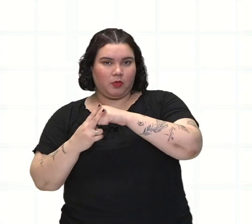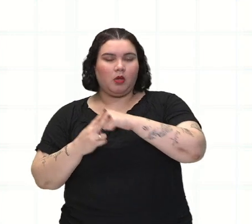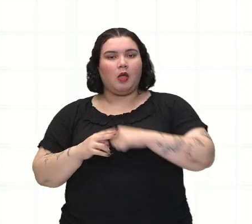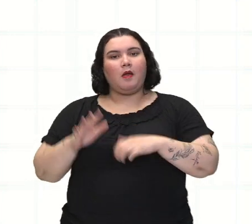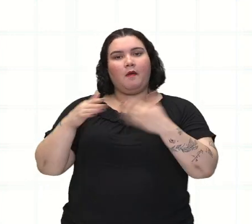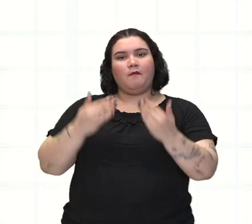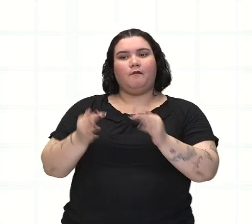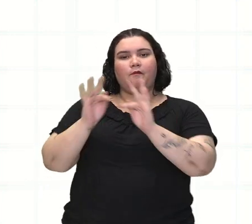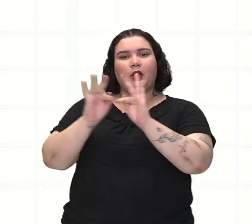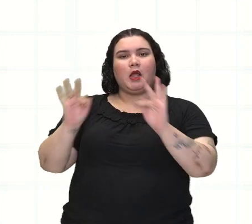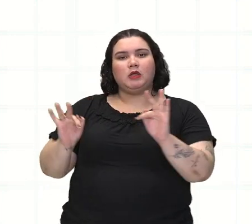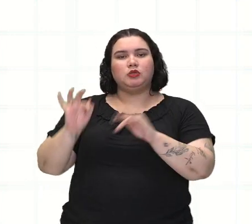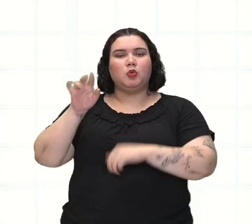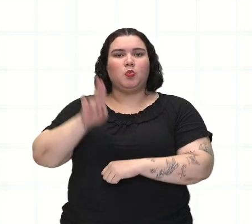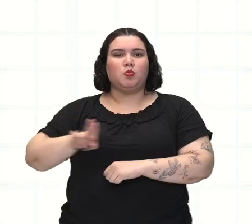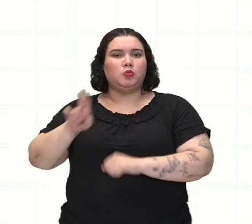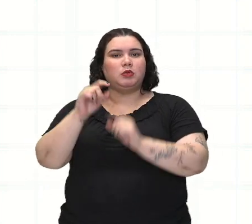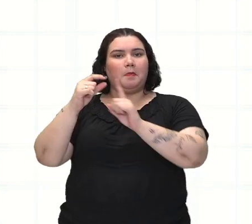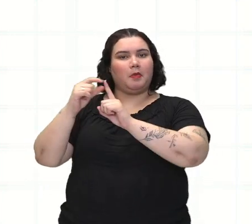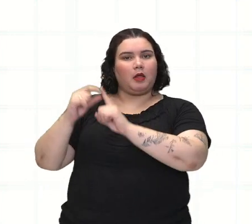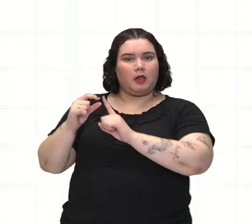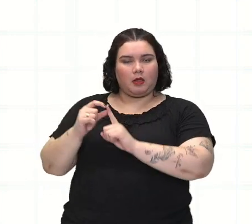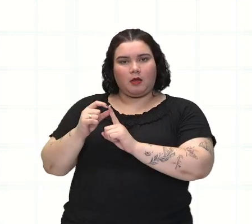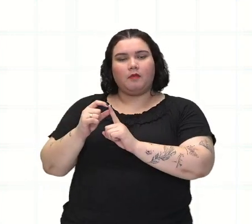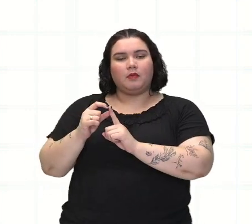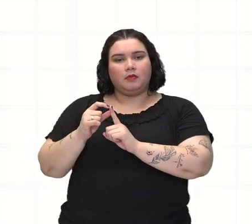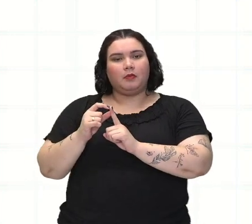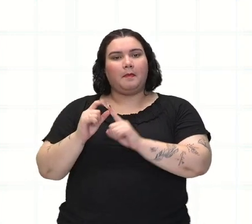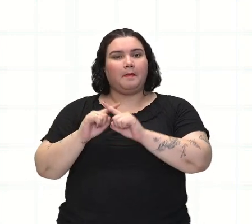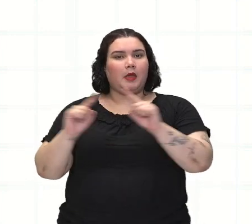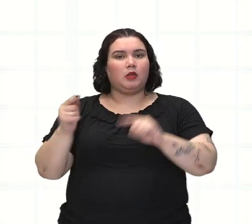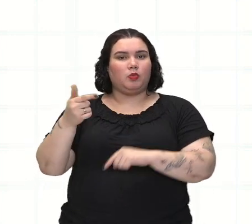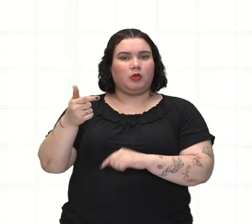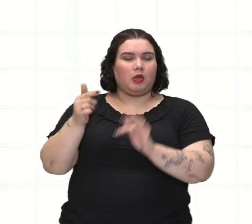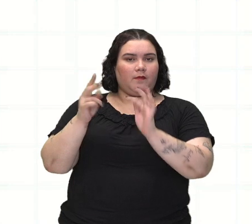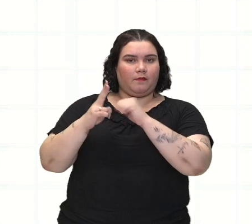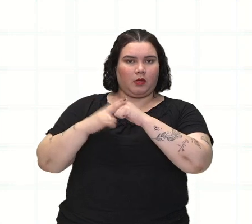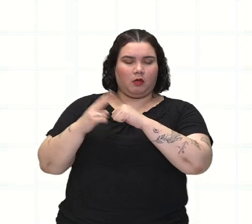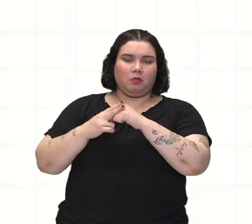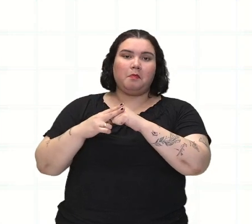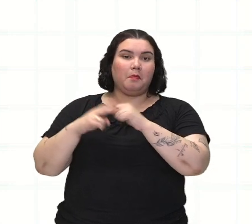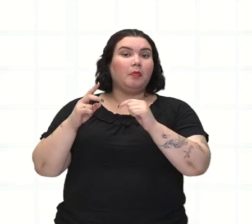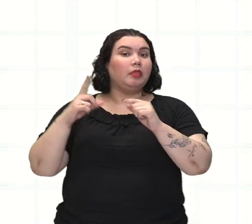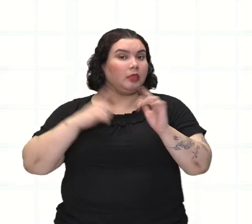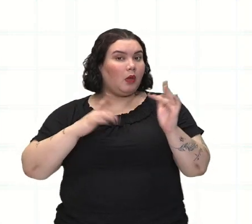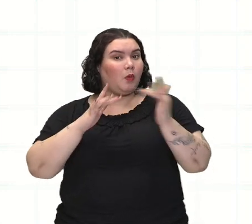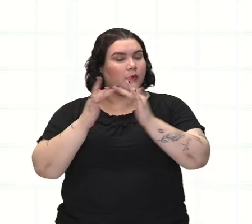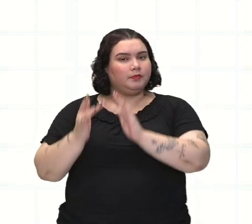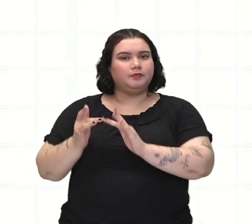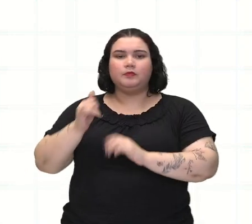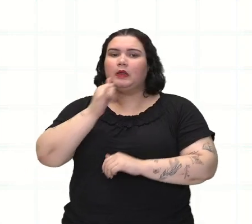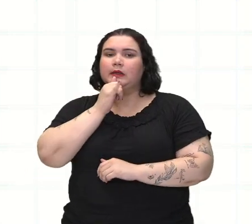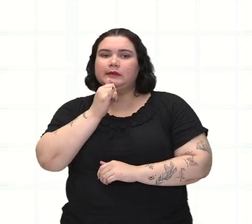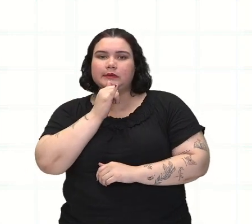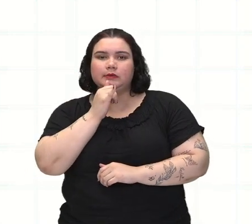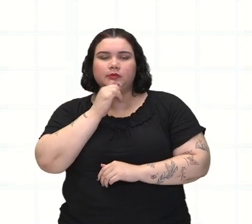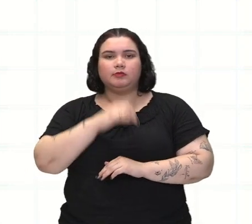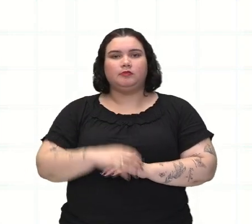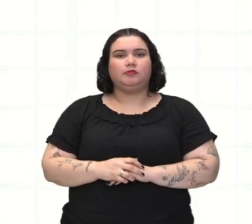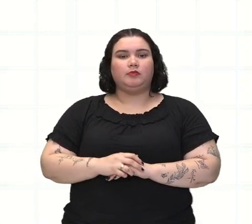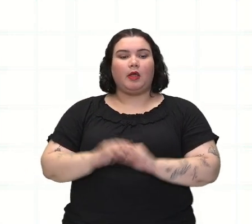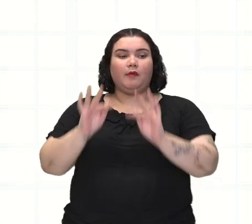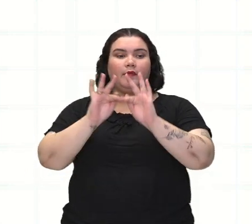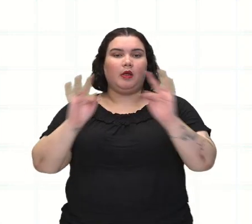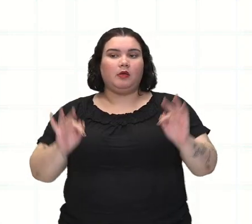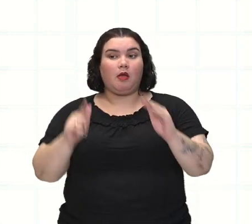frase nominal. Por exemplo, é claro que tem que haver um contexto. Só um exemplo. Está pegando fogo. Uma casa